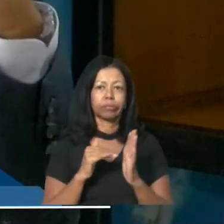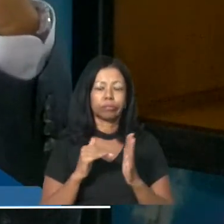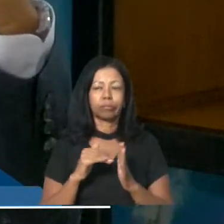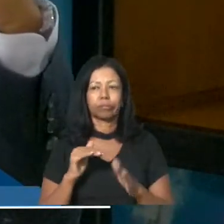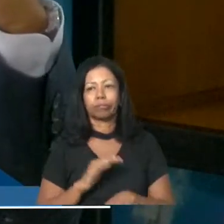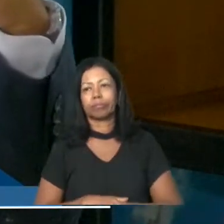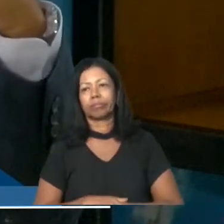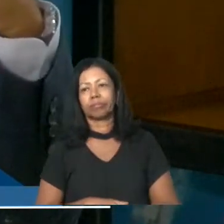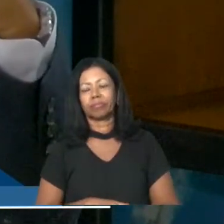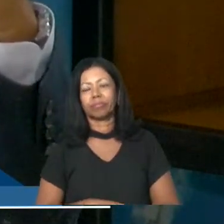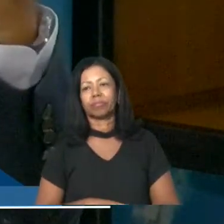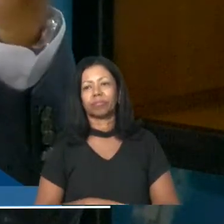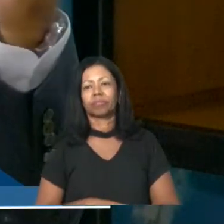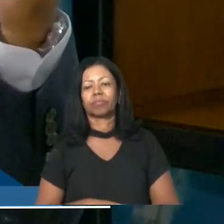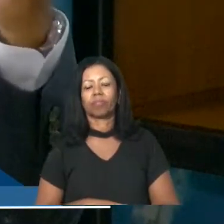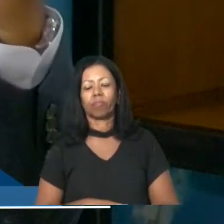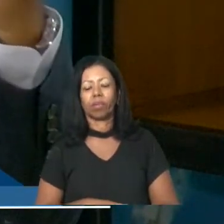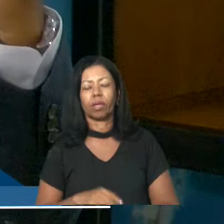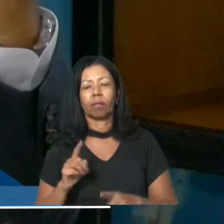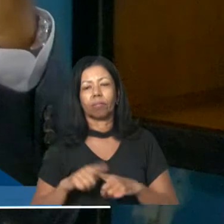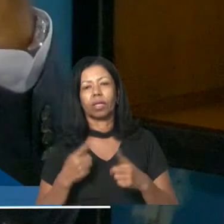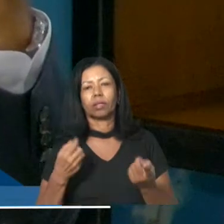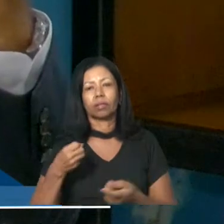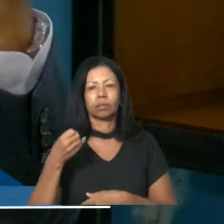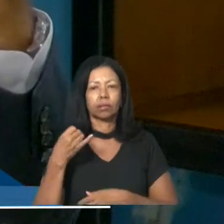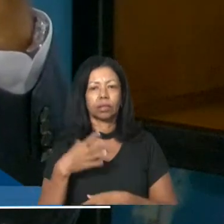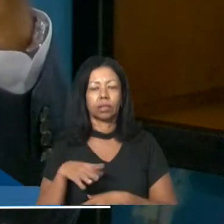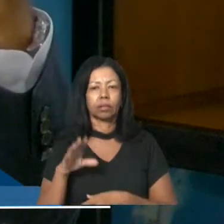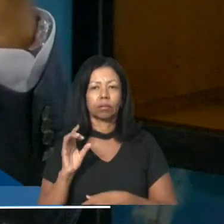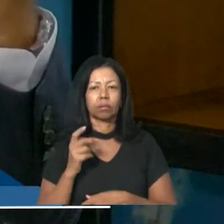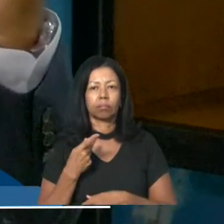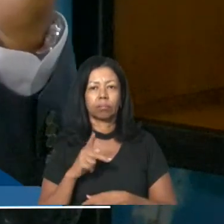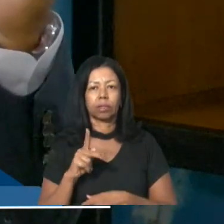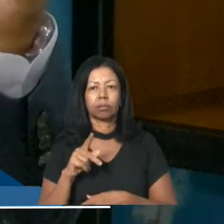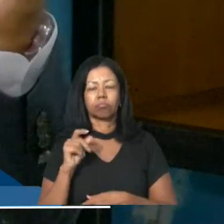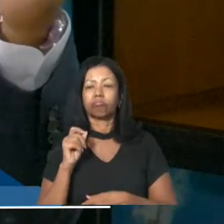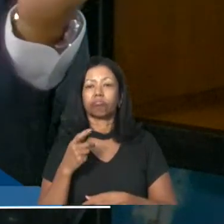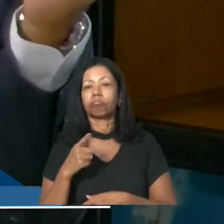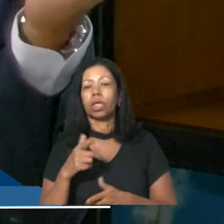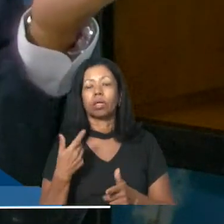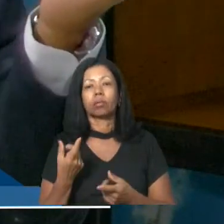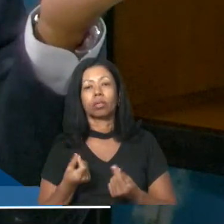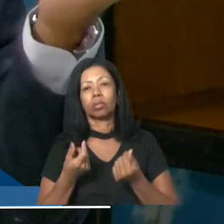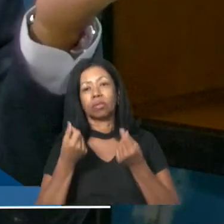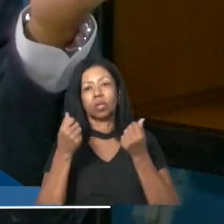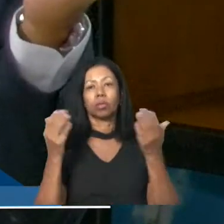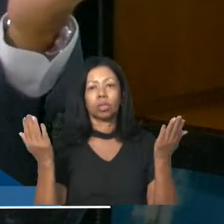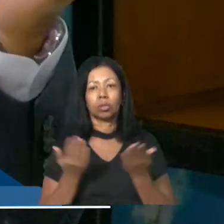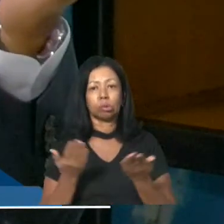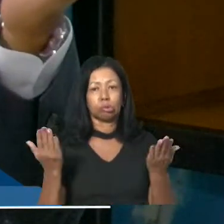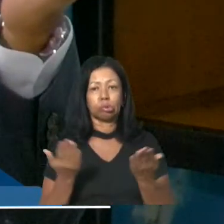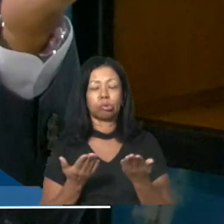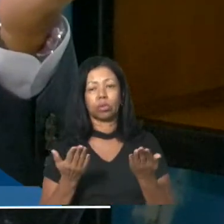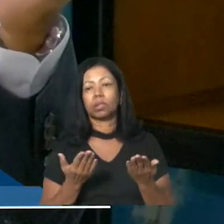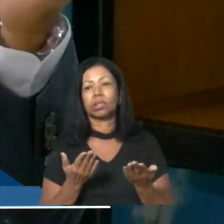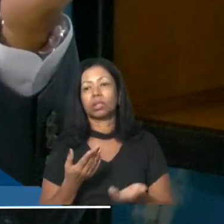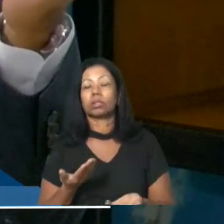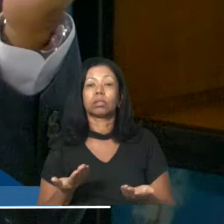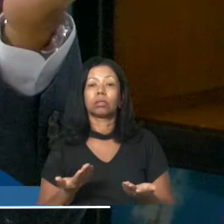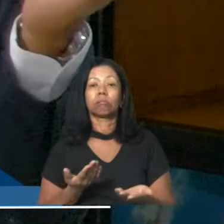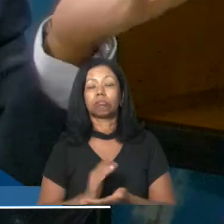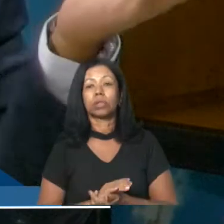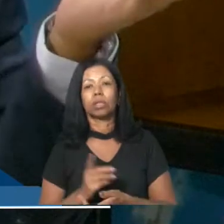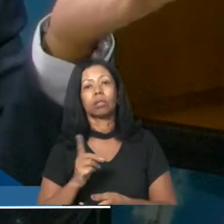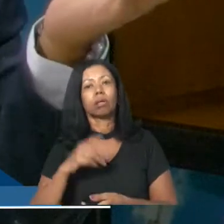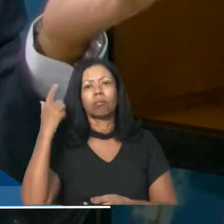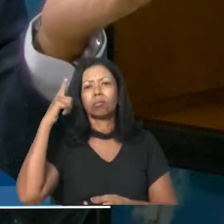um pouco. A restrição se dá justamente, presidente, nesse quesito. Os valores hoje não